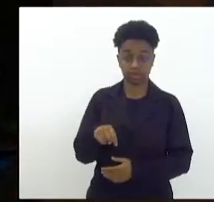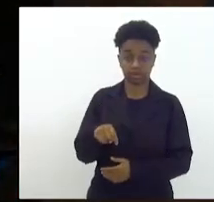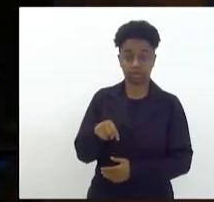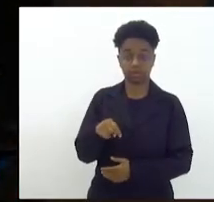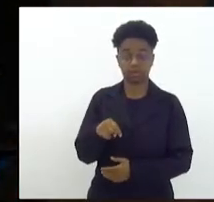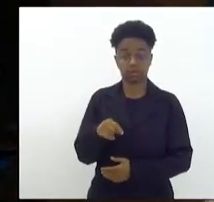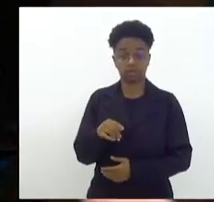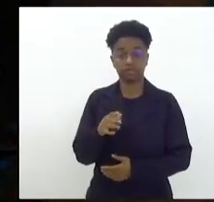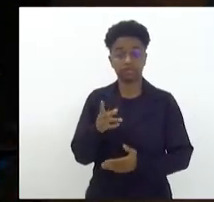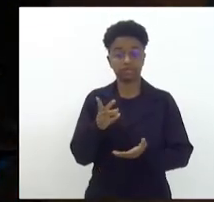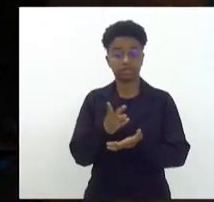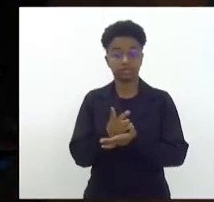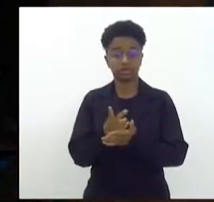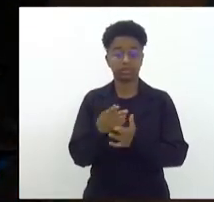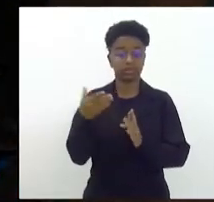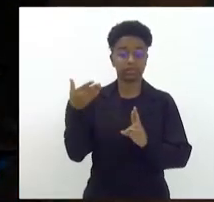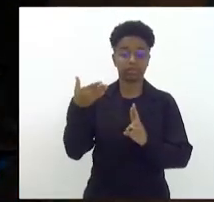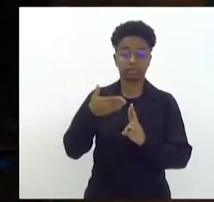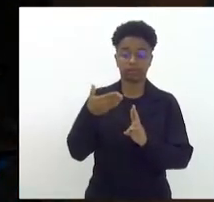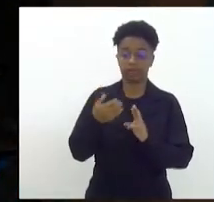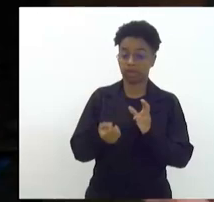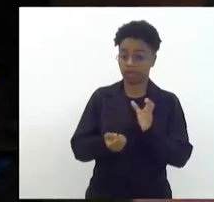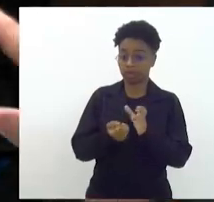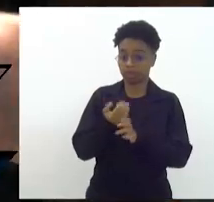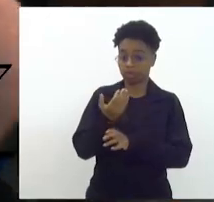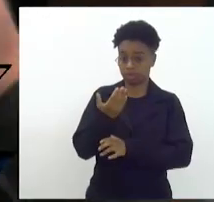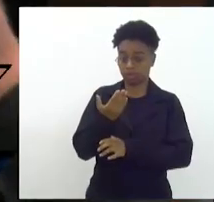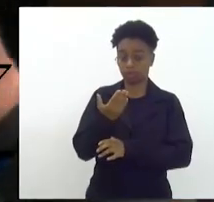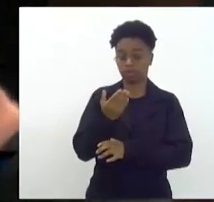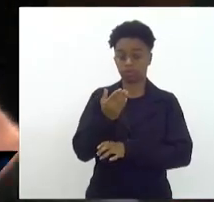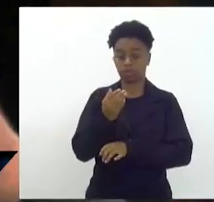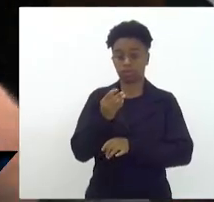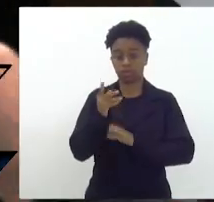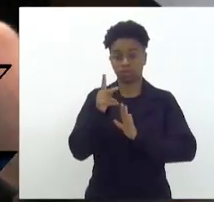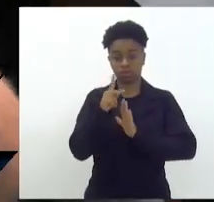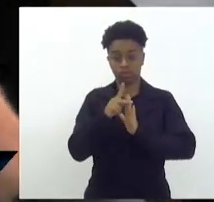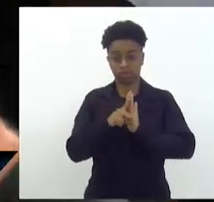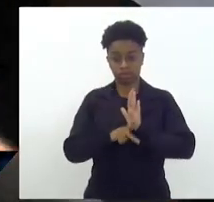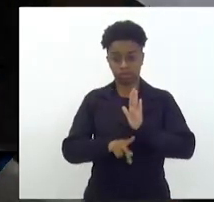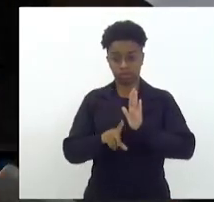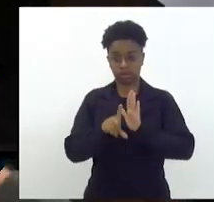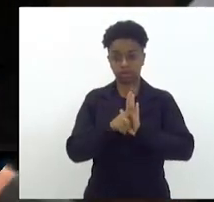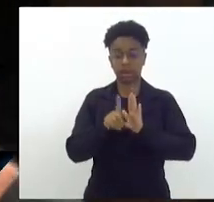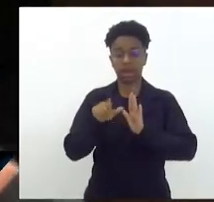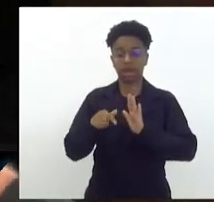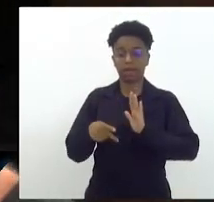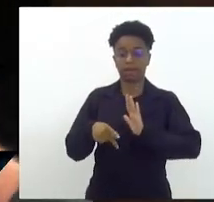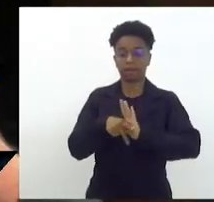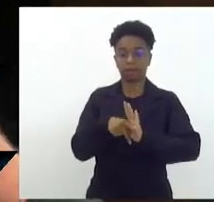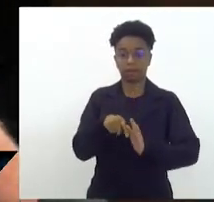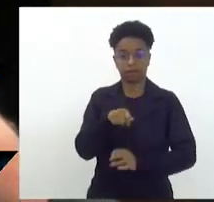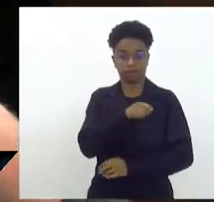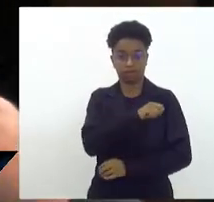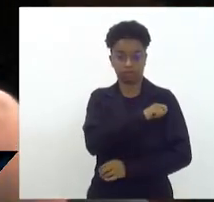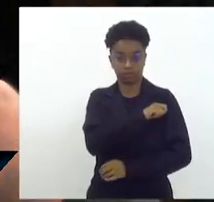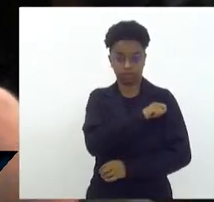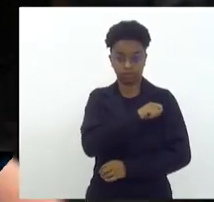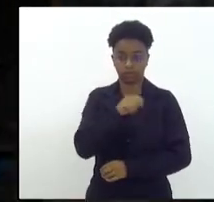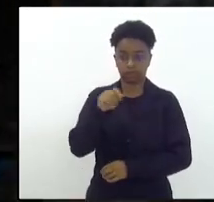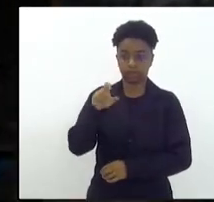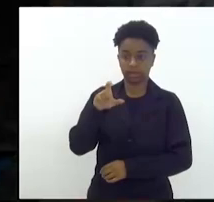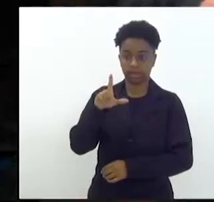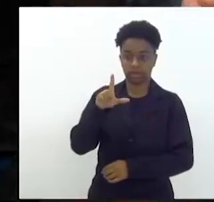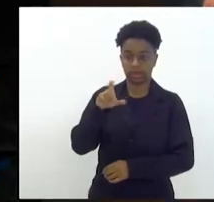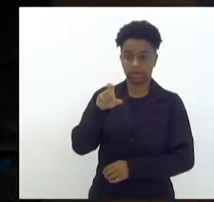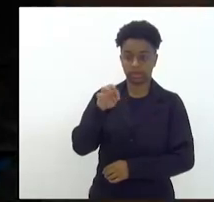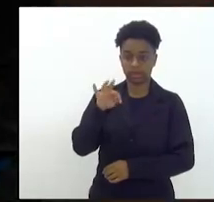referenciar primeiramente que a produção intelectual desse projeto ele é da estudante da jovem estudante Letícia